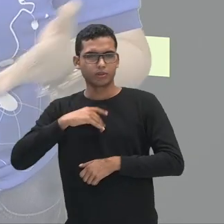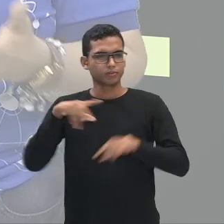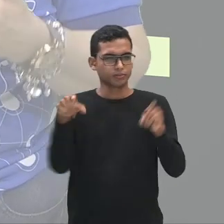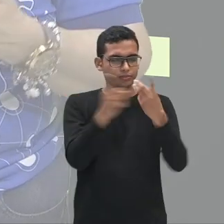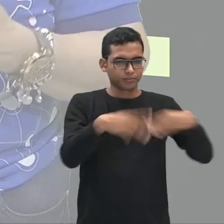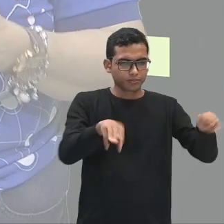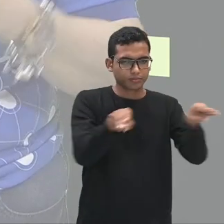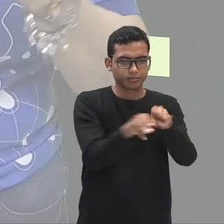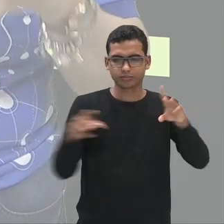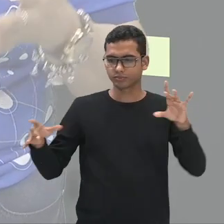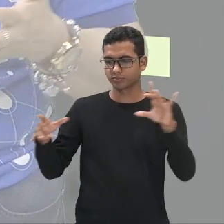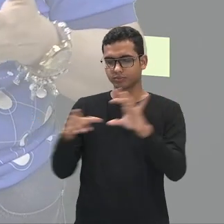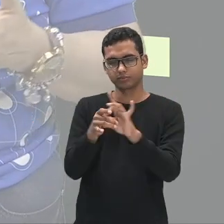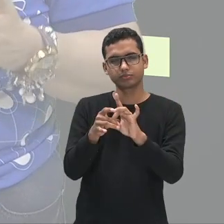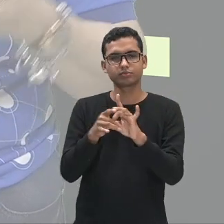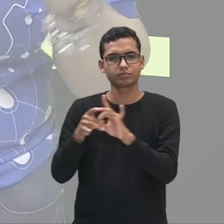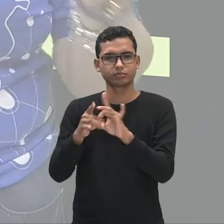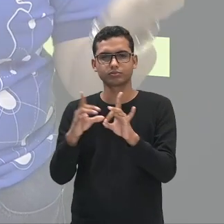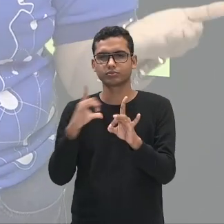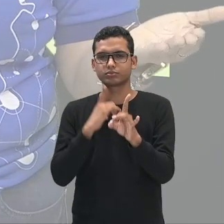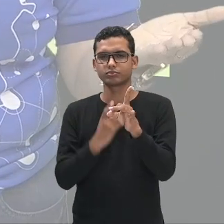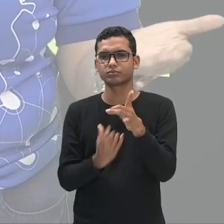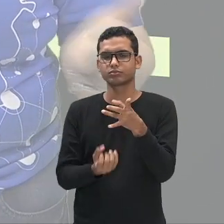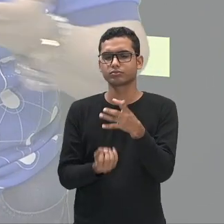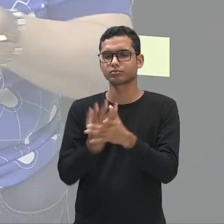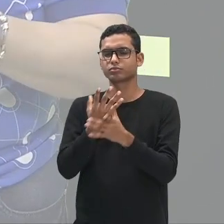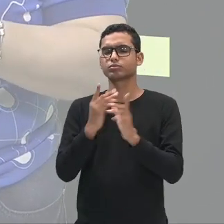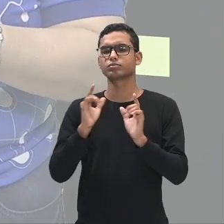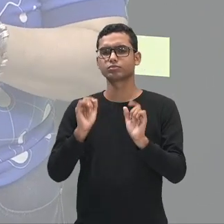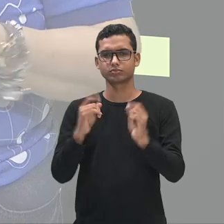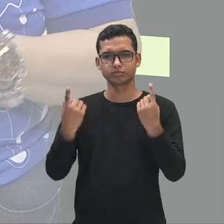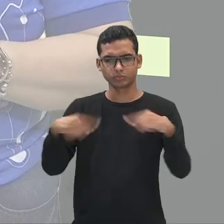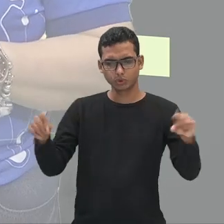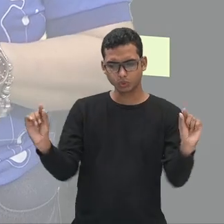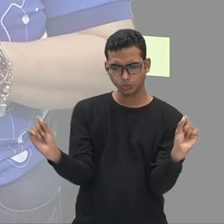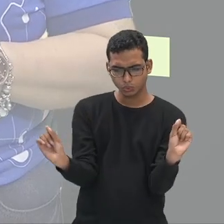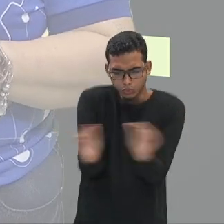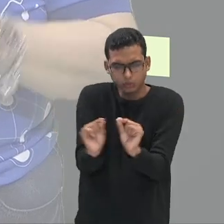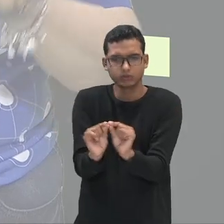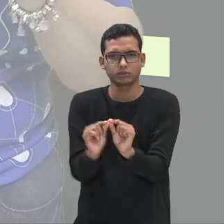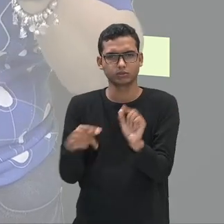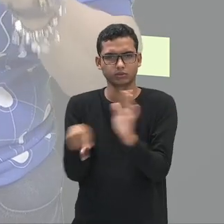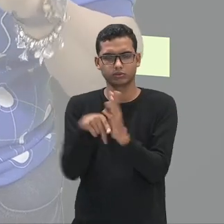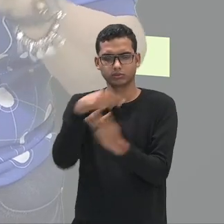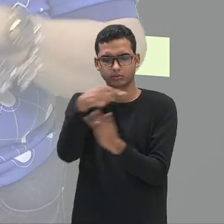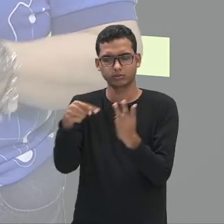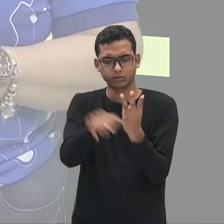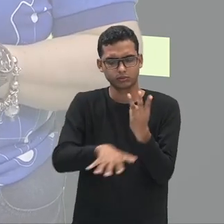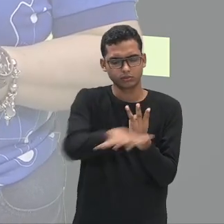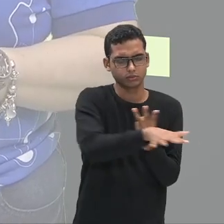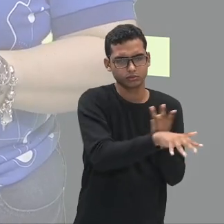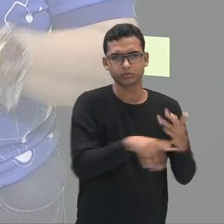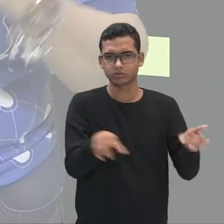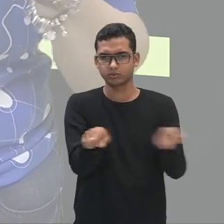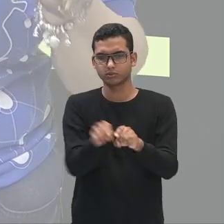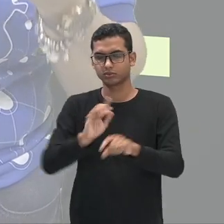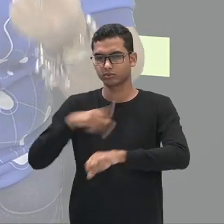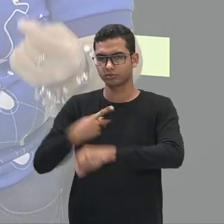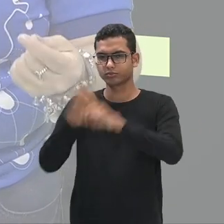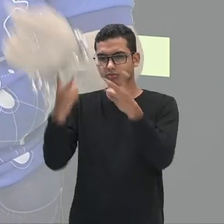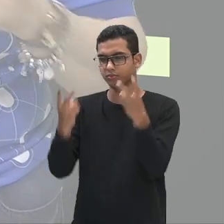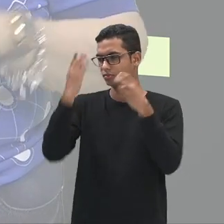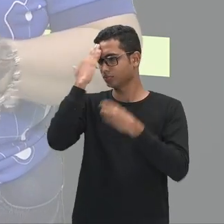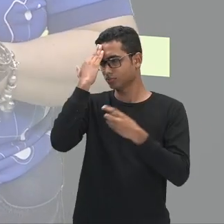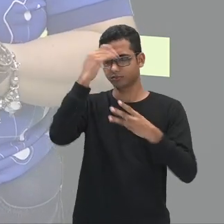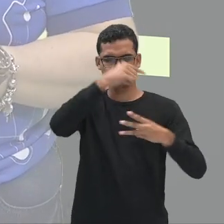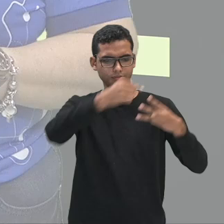E a união deles você tem aí que envolve as três grandes áreas. Depois que eu percebi e já